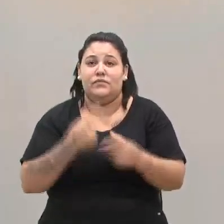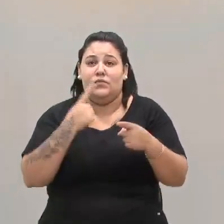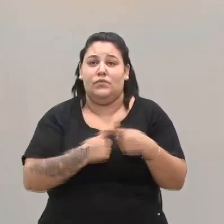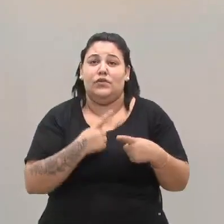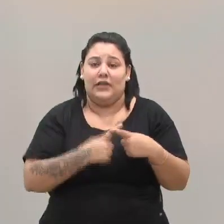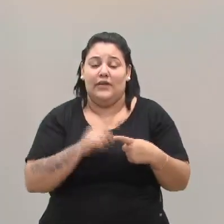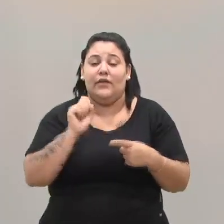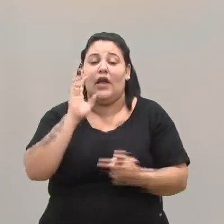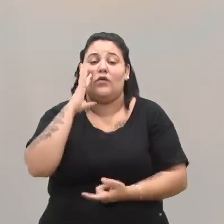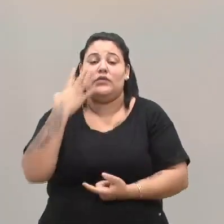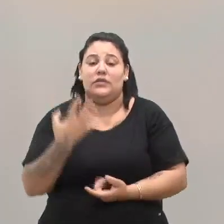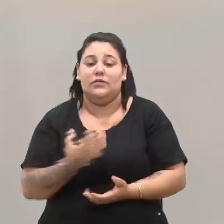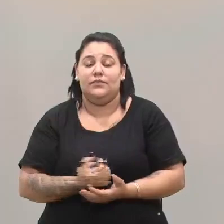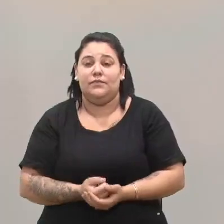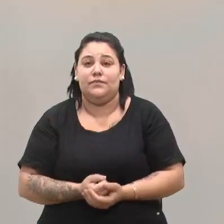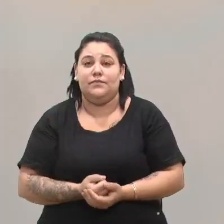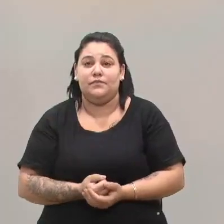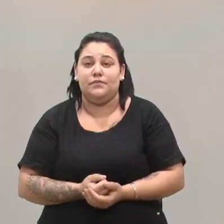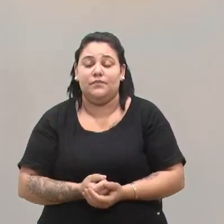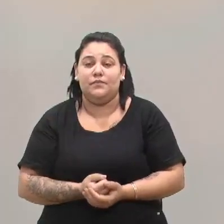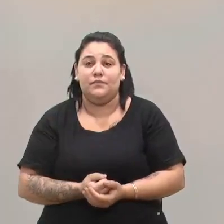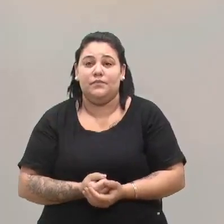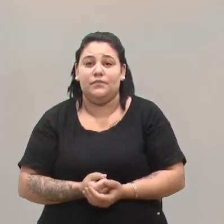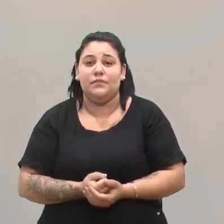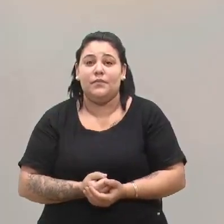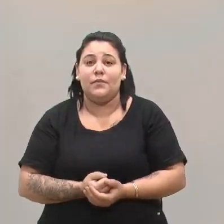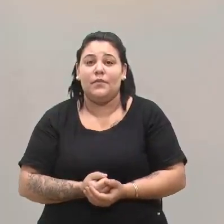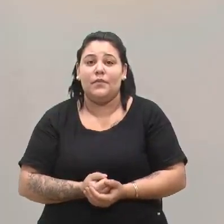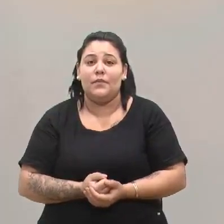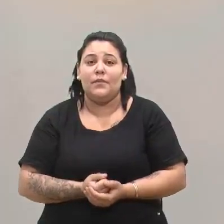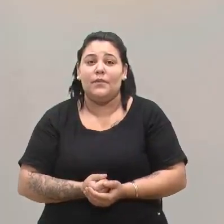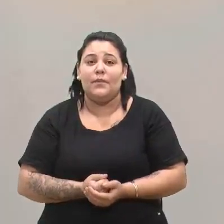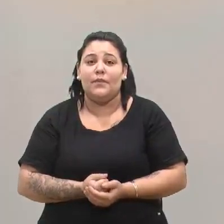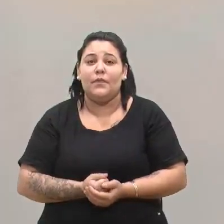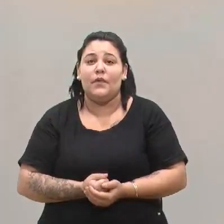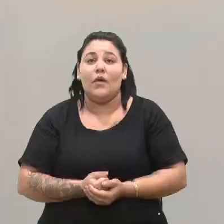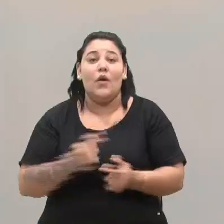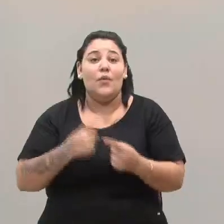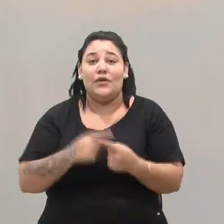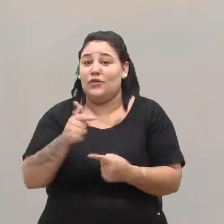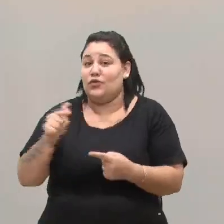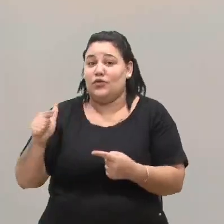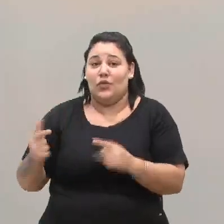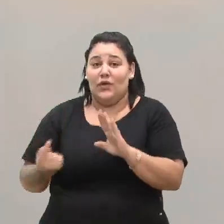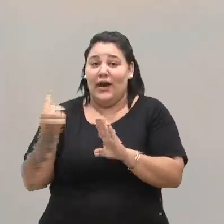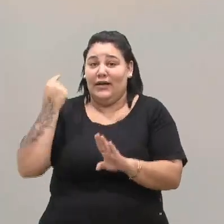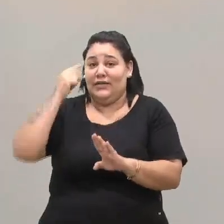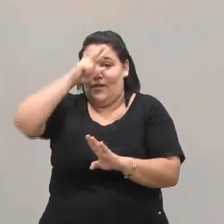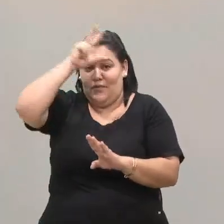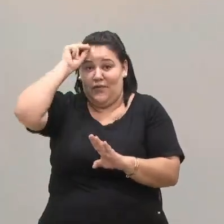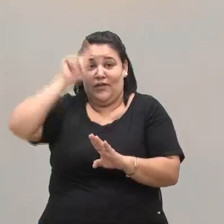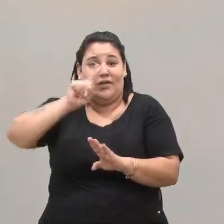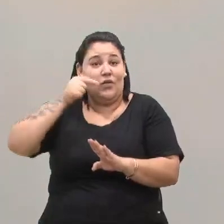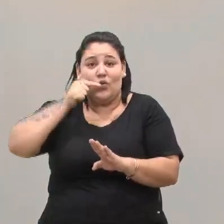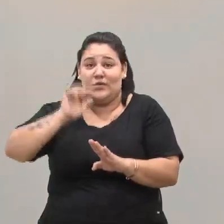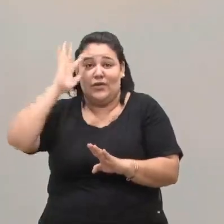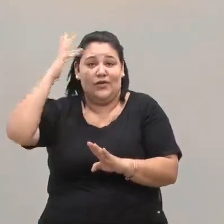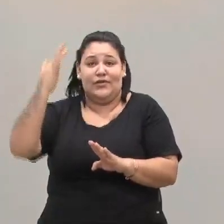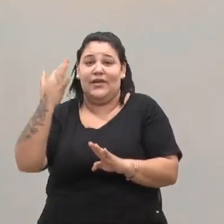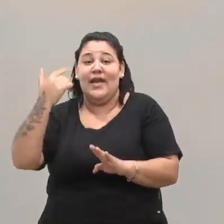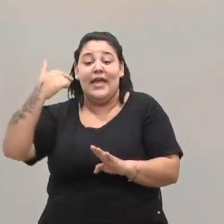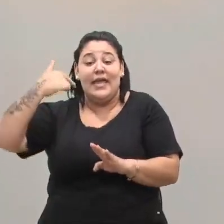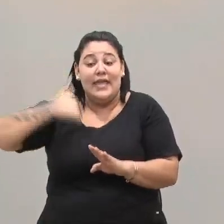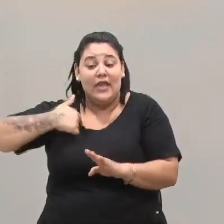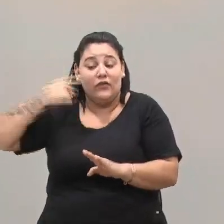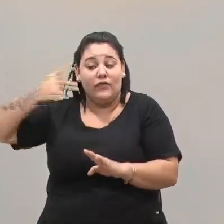caiu? Porque os outros prefeitos não resolveram. E eu sou vereador deste mandato.